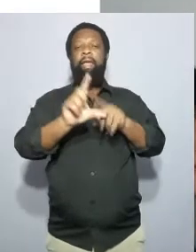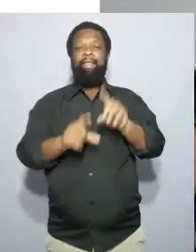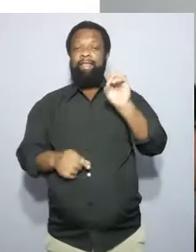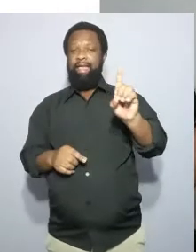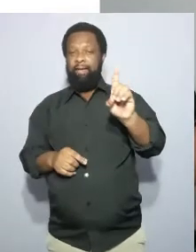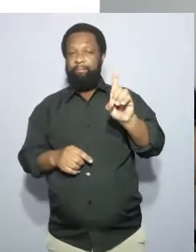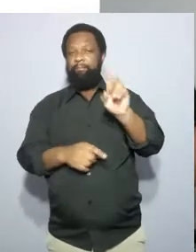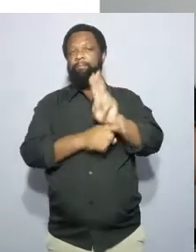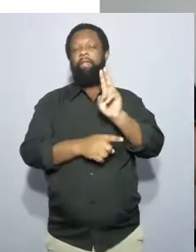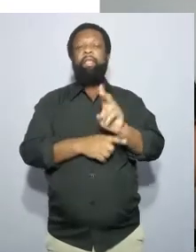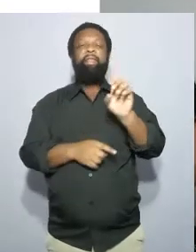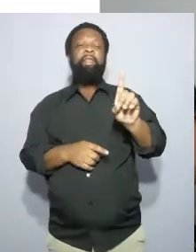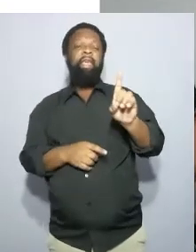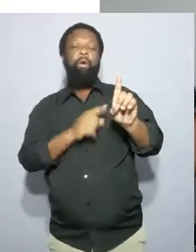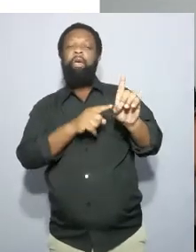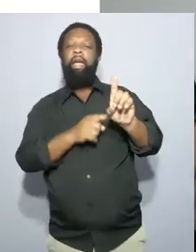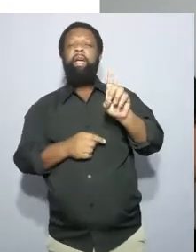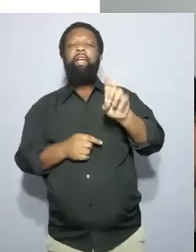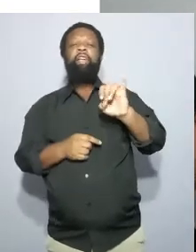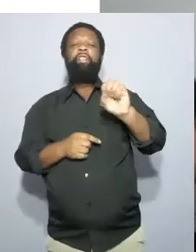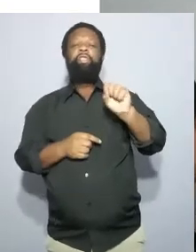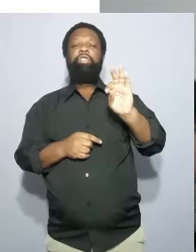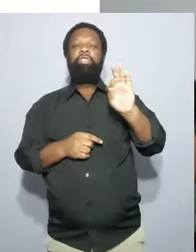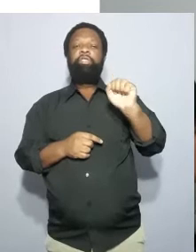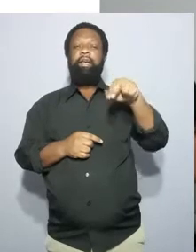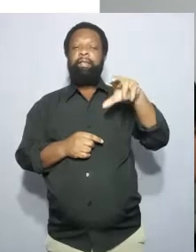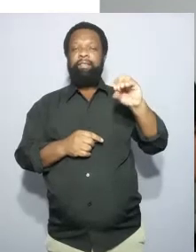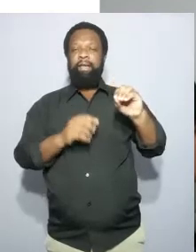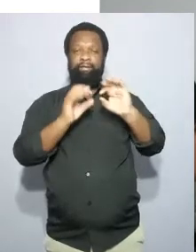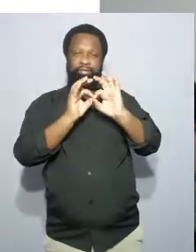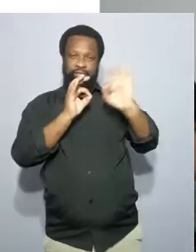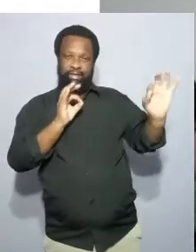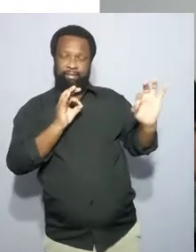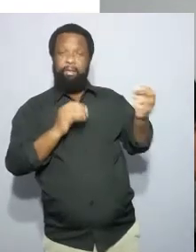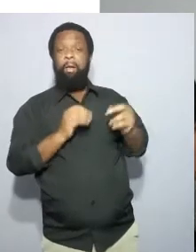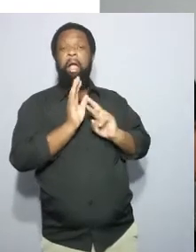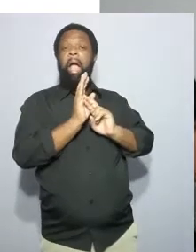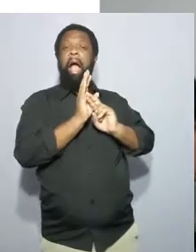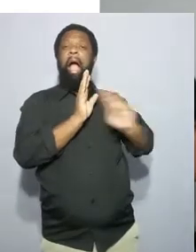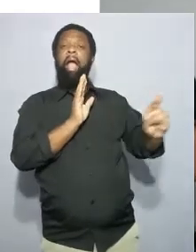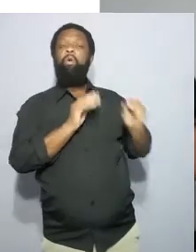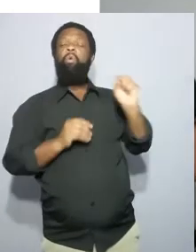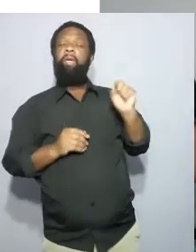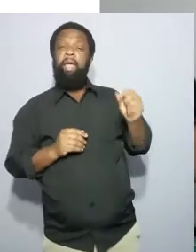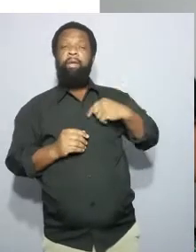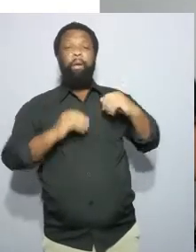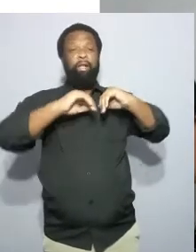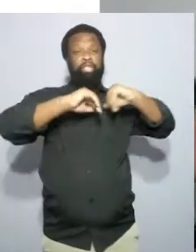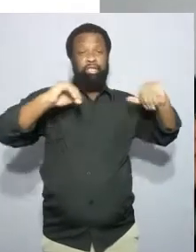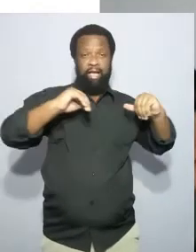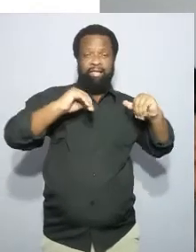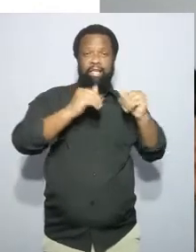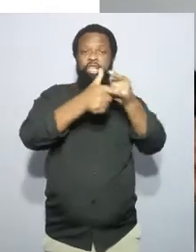representar, distância. E o que seria o raio? Seria justamente essa distância entre os dois núcleos dividido por